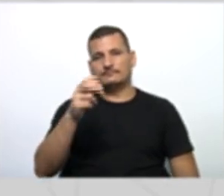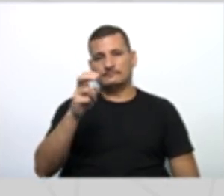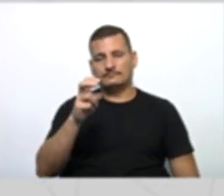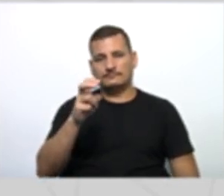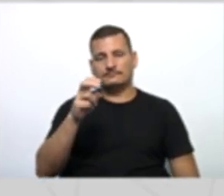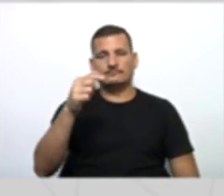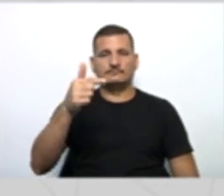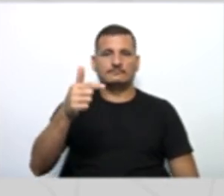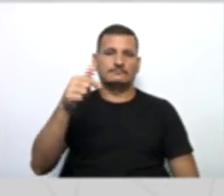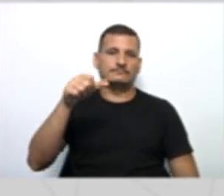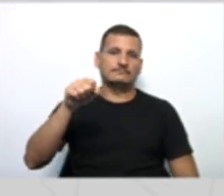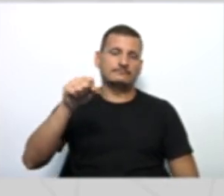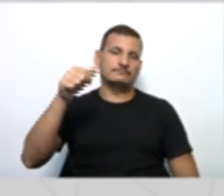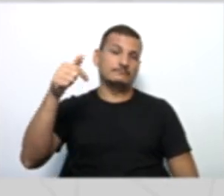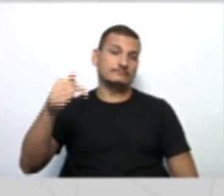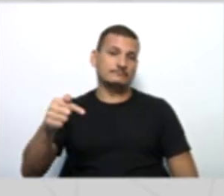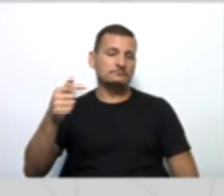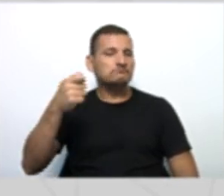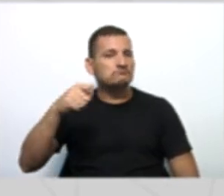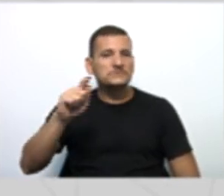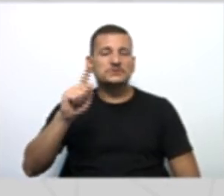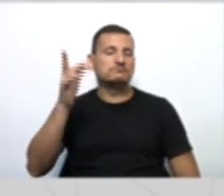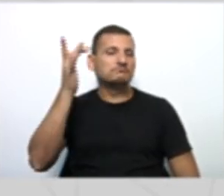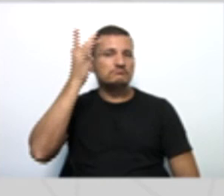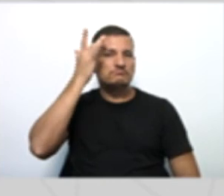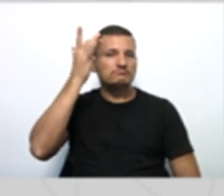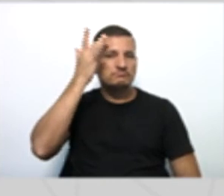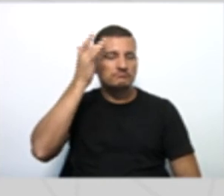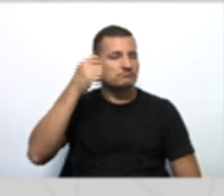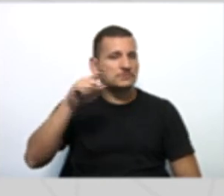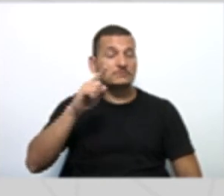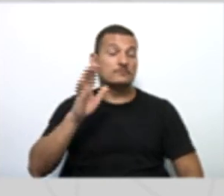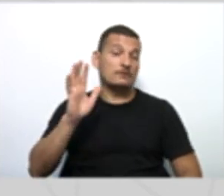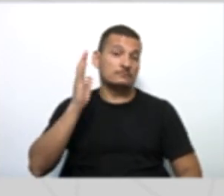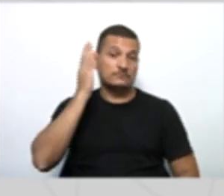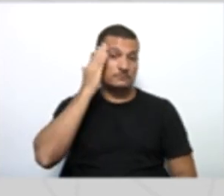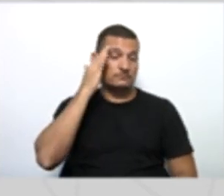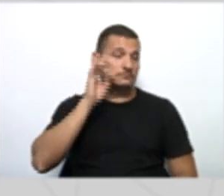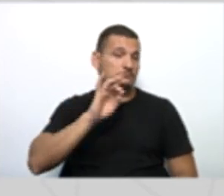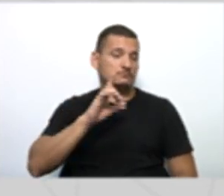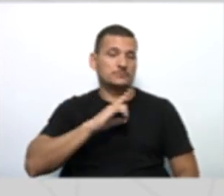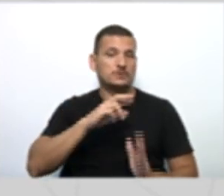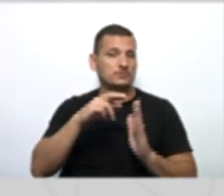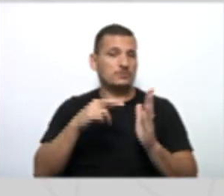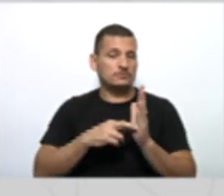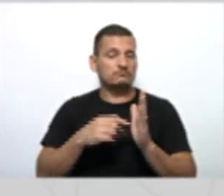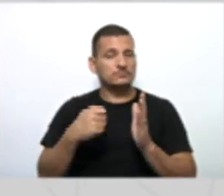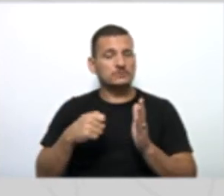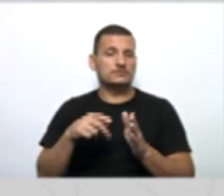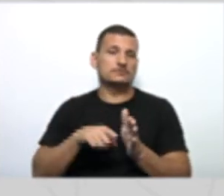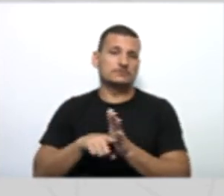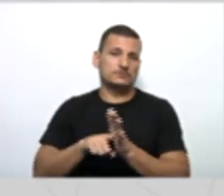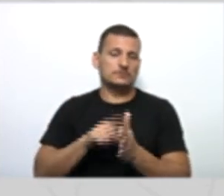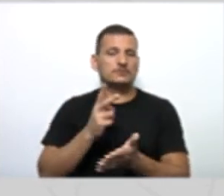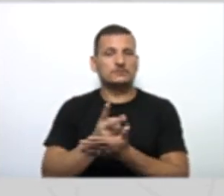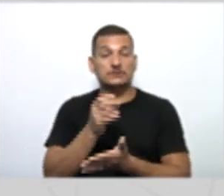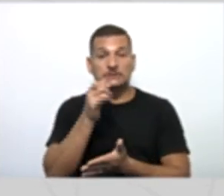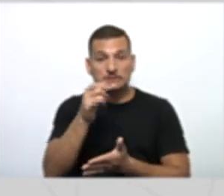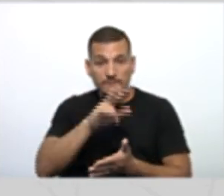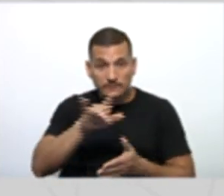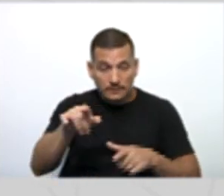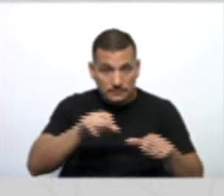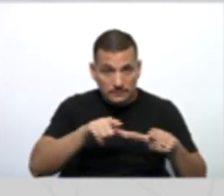precisa decorar, porque o que a gente precisa saber é que existe essa norma que a gente tem que pesquisar sempre que a gente for construir um